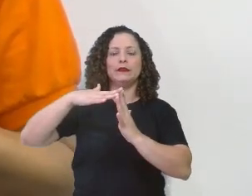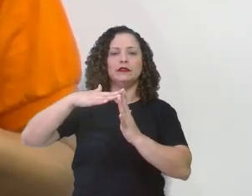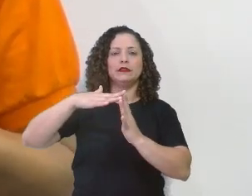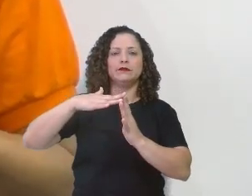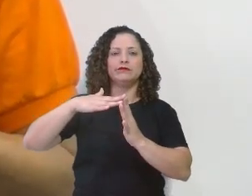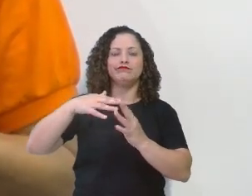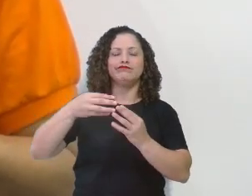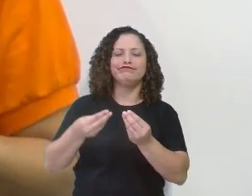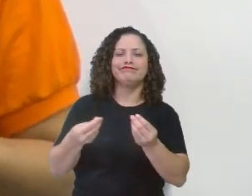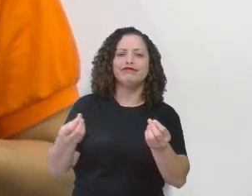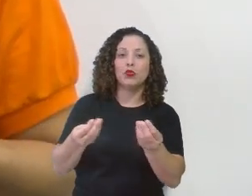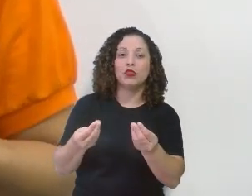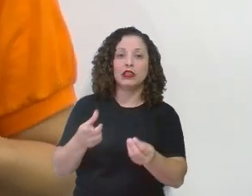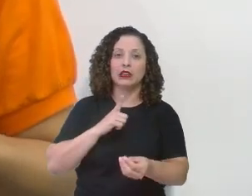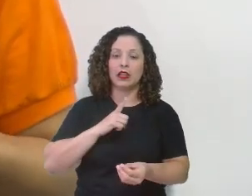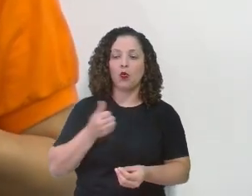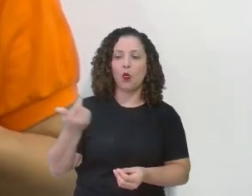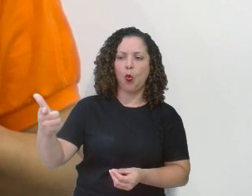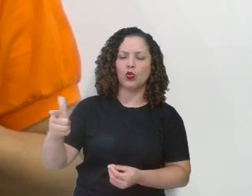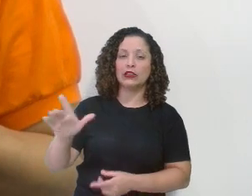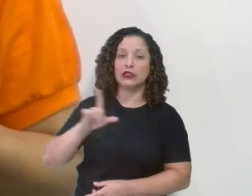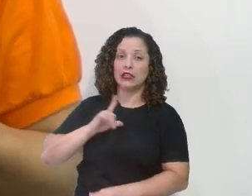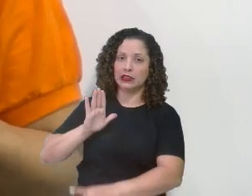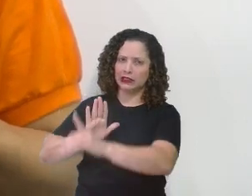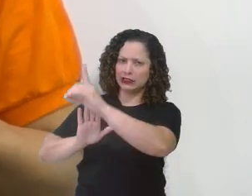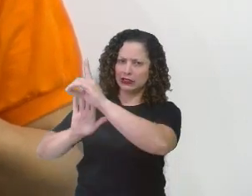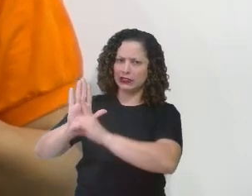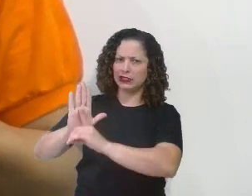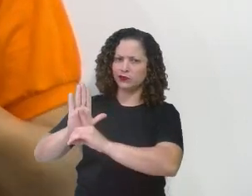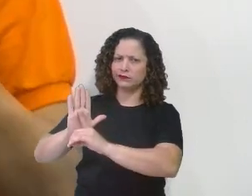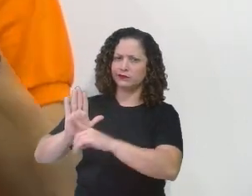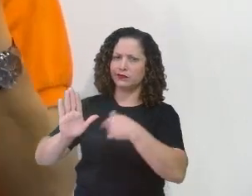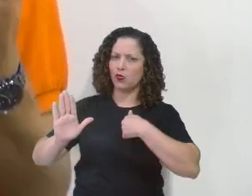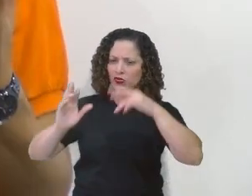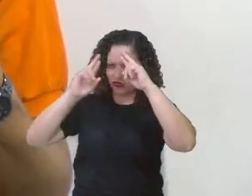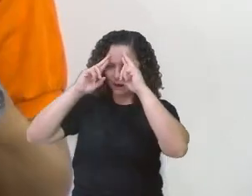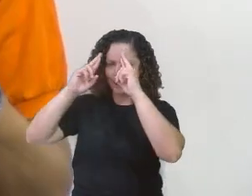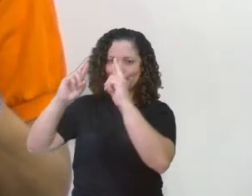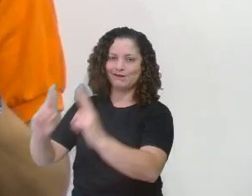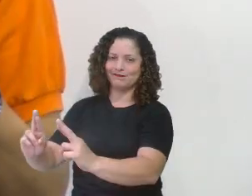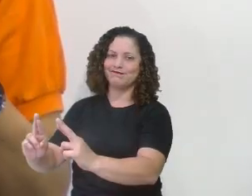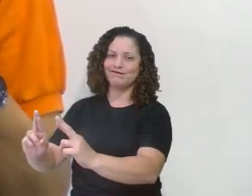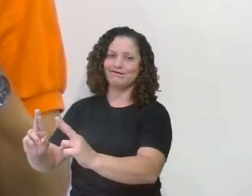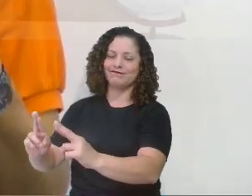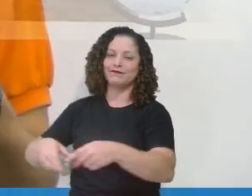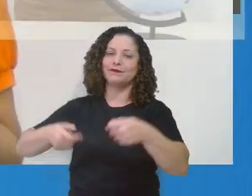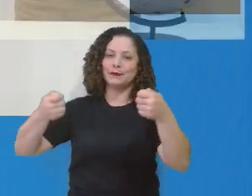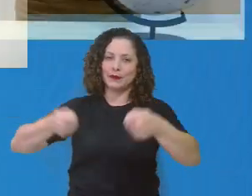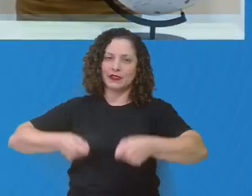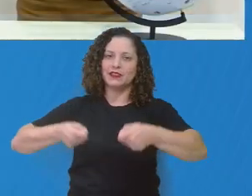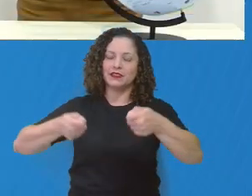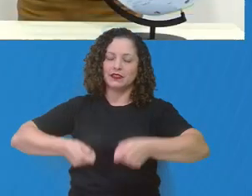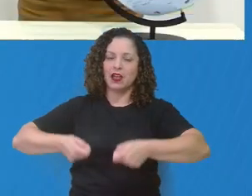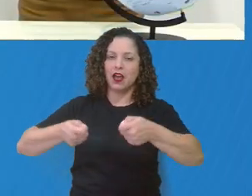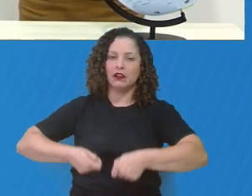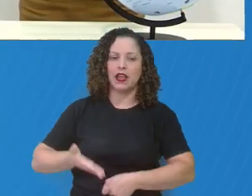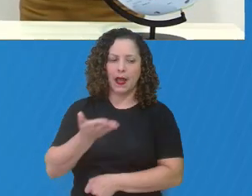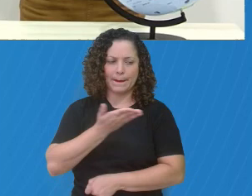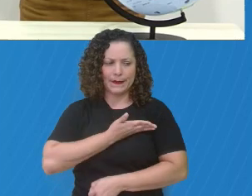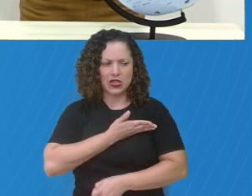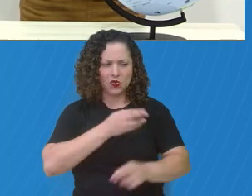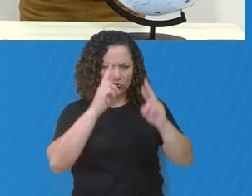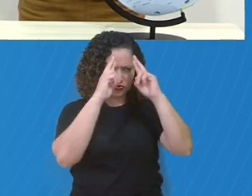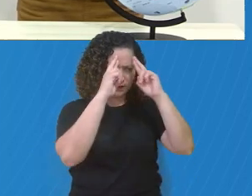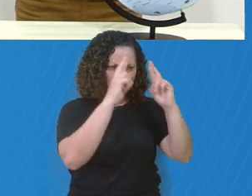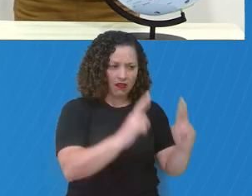outro, quando começa o direito do outro. Isso. Então, a gente não pode viver de qualquer jeito, a gente tem que respeitar a vez do colega. Na